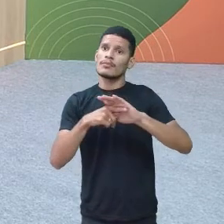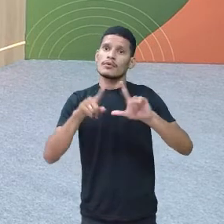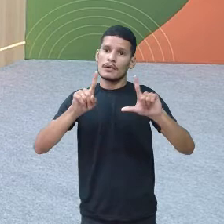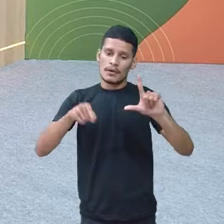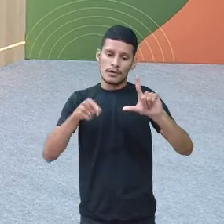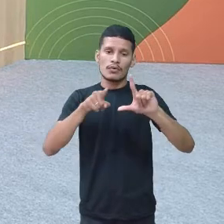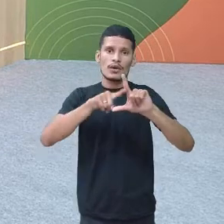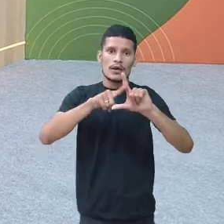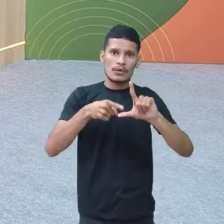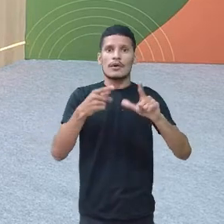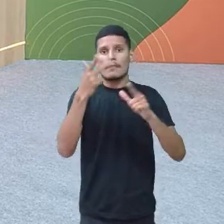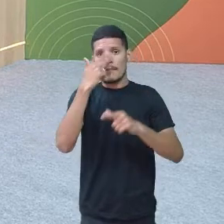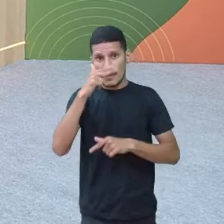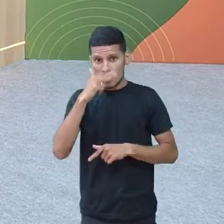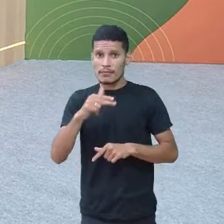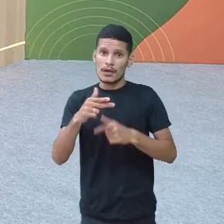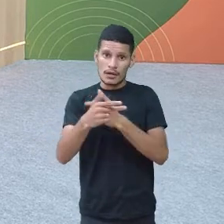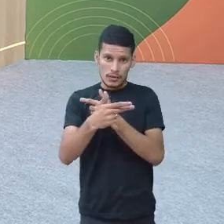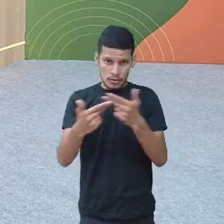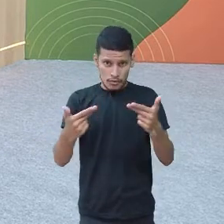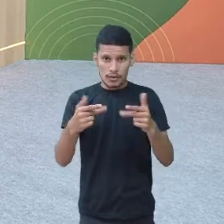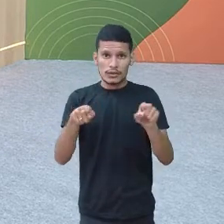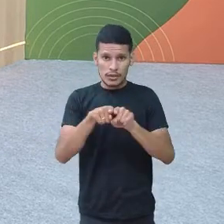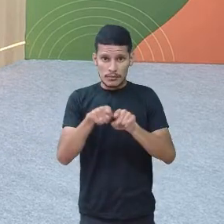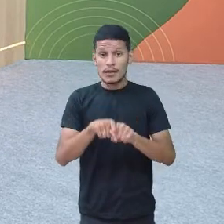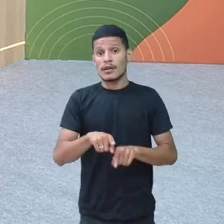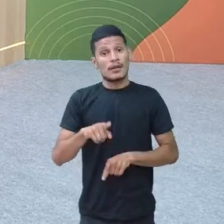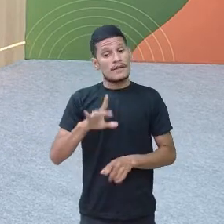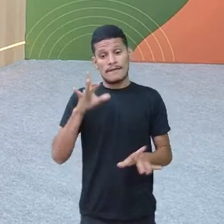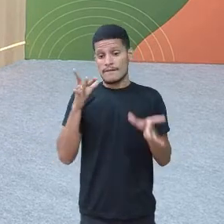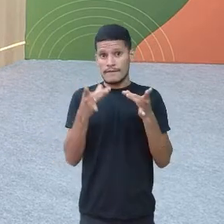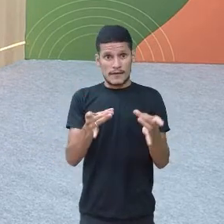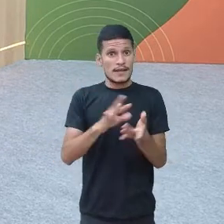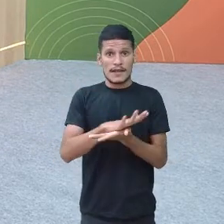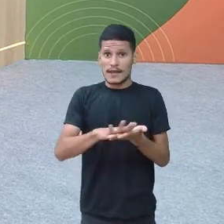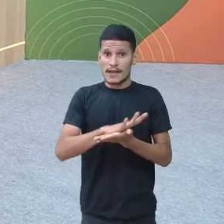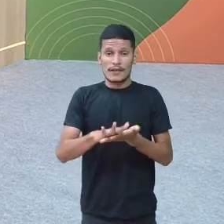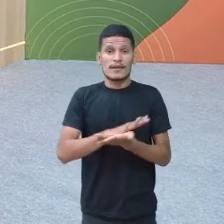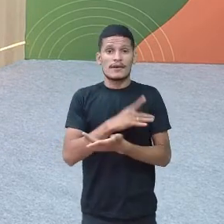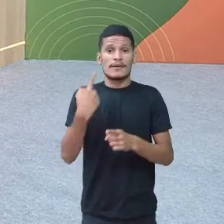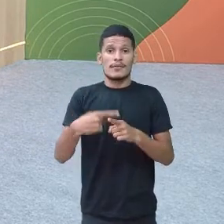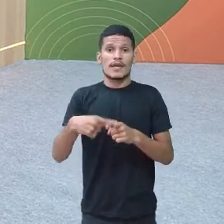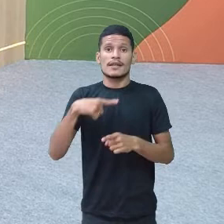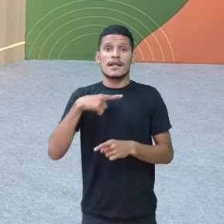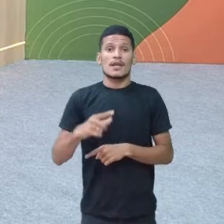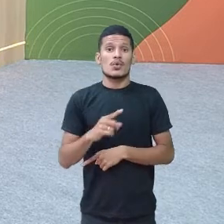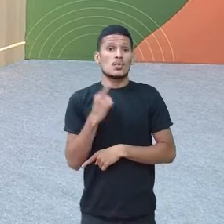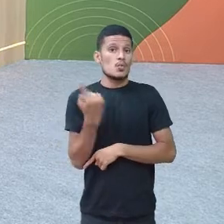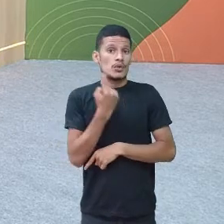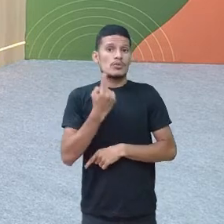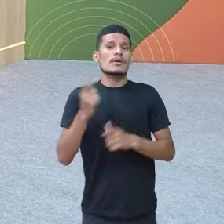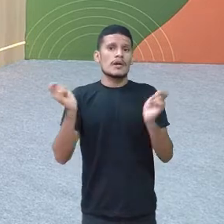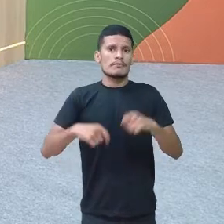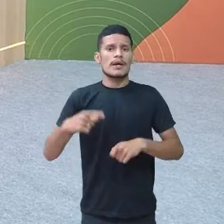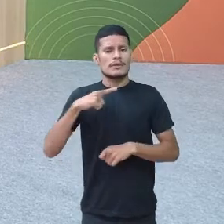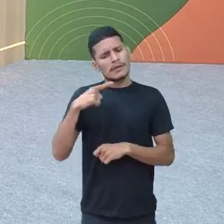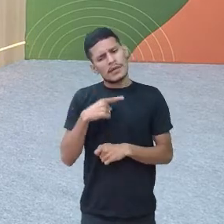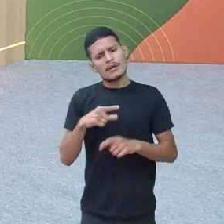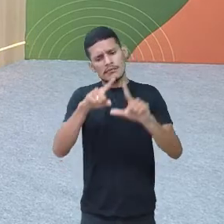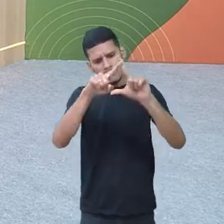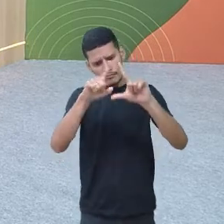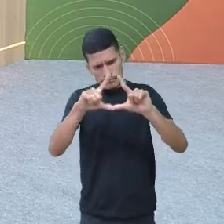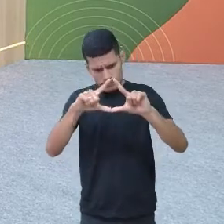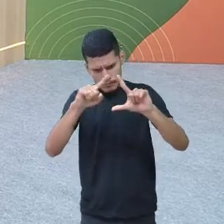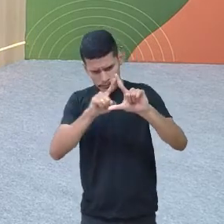bom? Essas medidas não são fixas, porque a gente acabou de ver que o único triângulo que vai ter medidas certinhas é o equilátero,